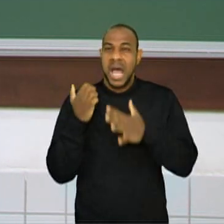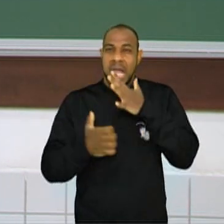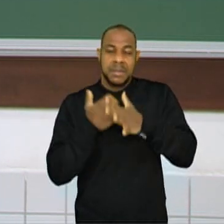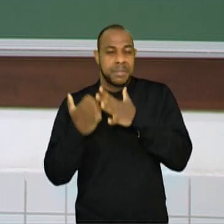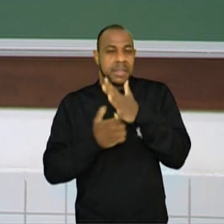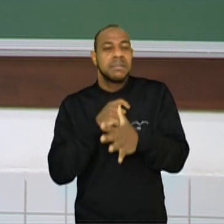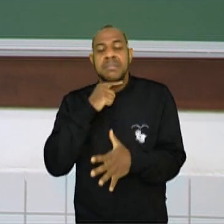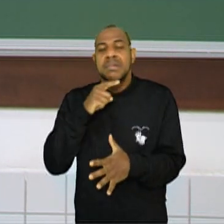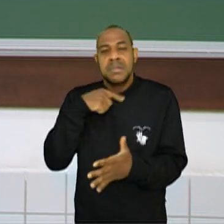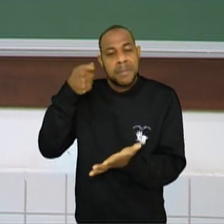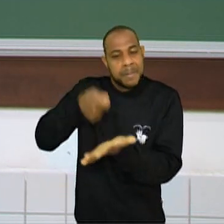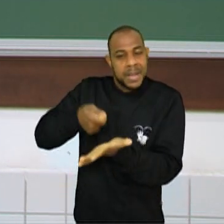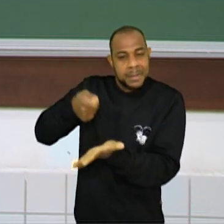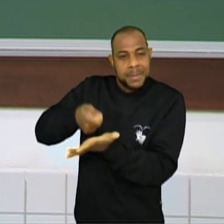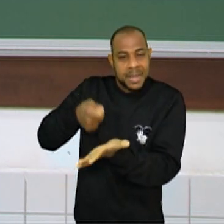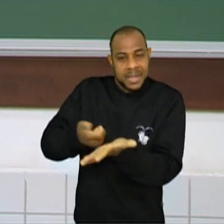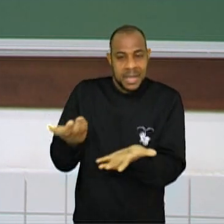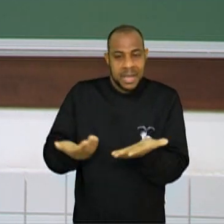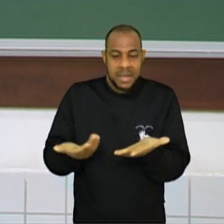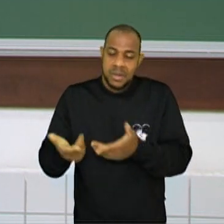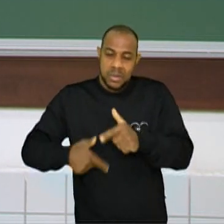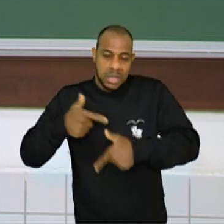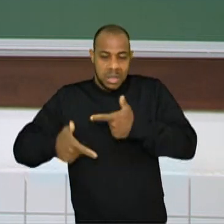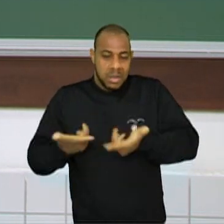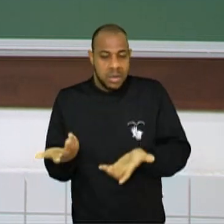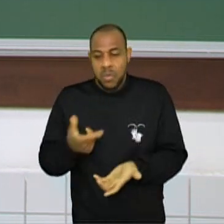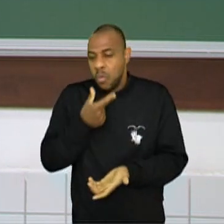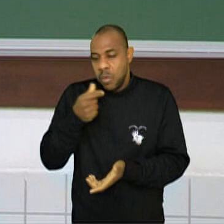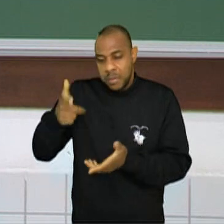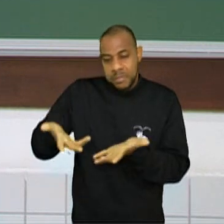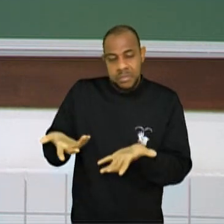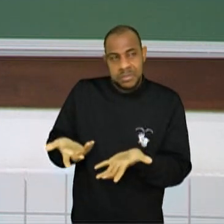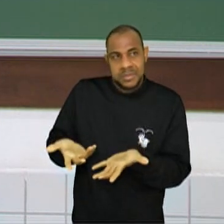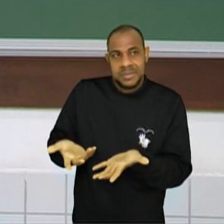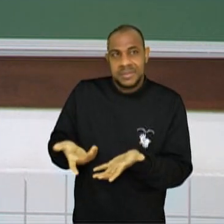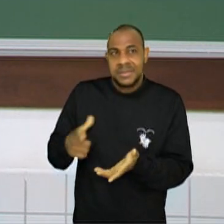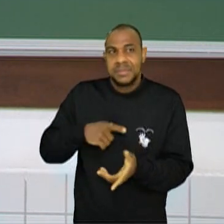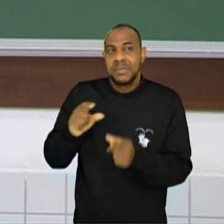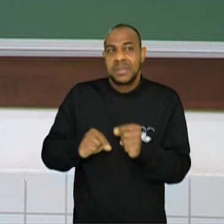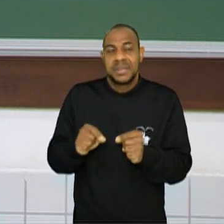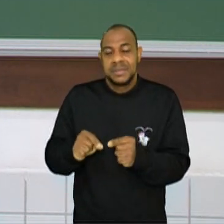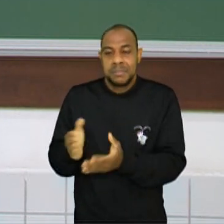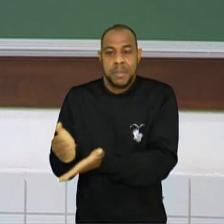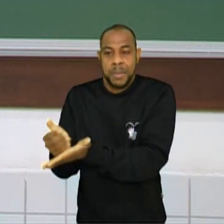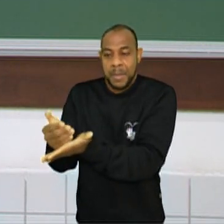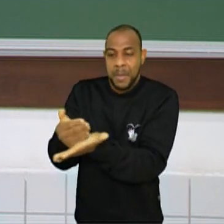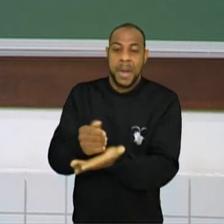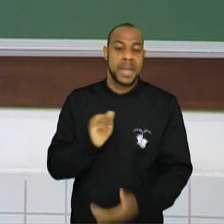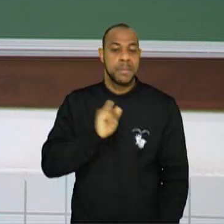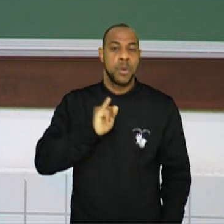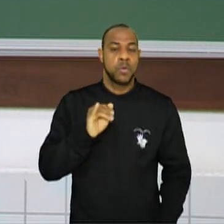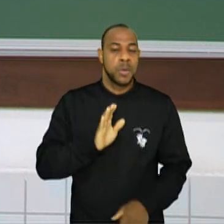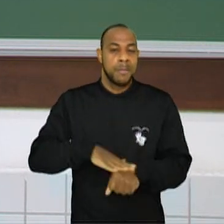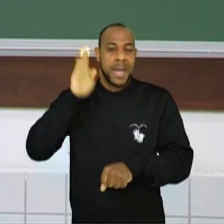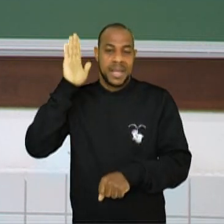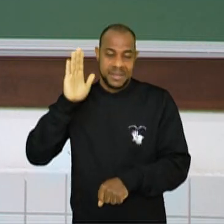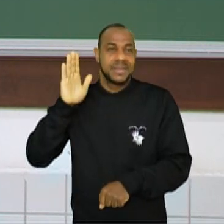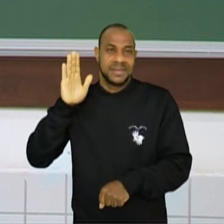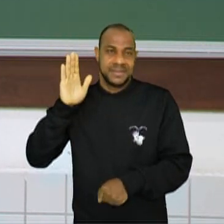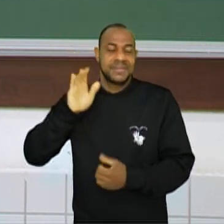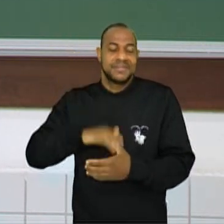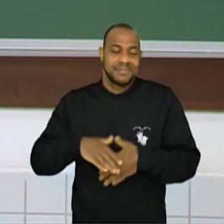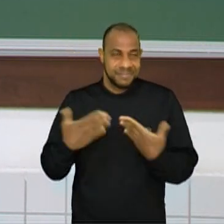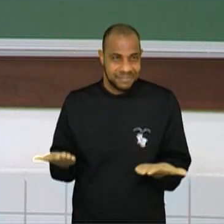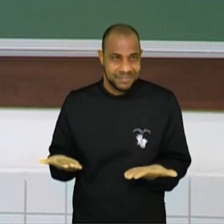teriam condições acabam sendo obrigadas a fazê-lo, o que provoca uma arrecadação maior do governo. Então, a medida demagógica é